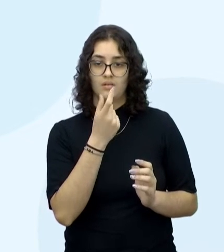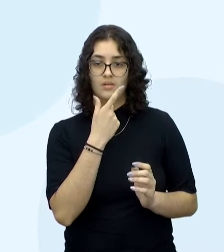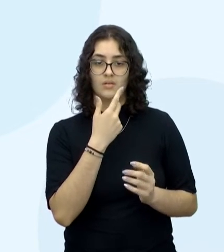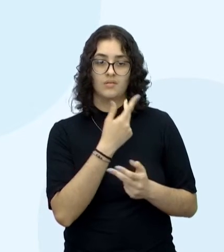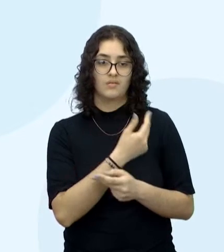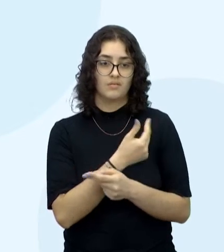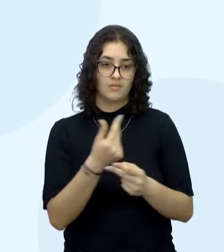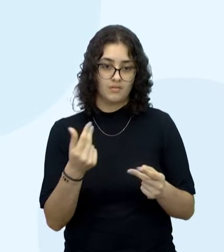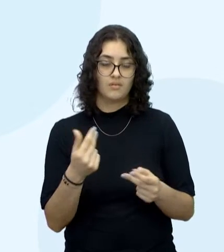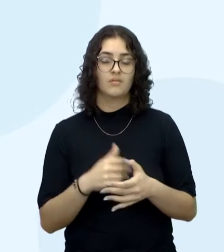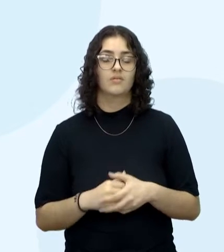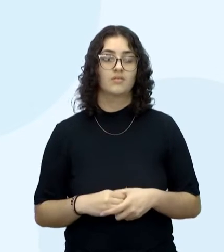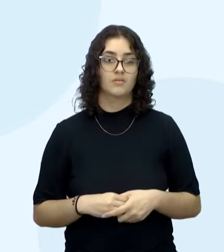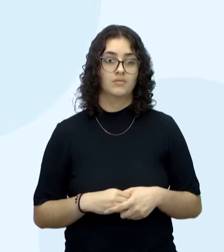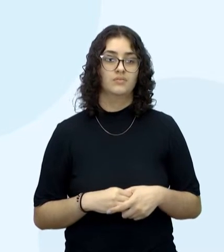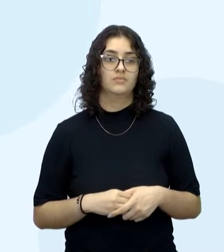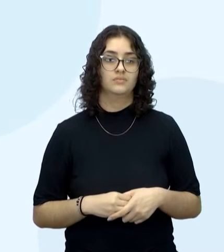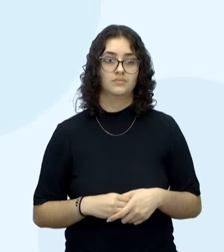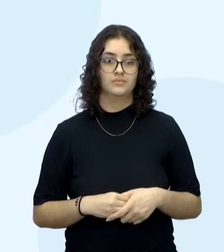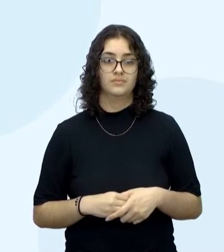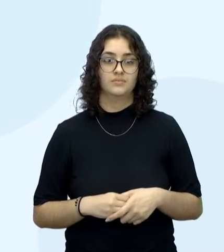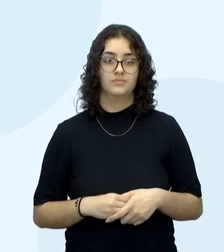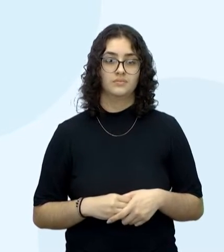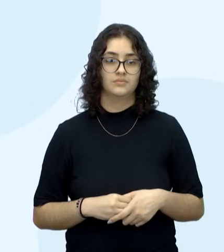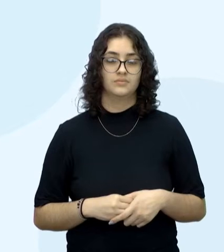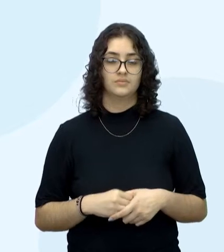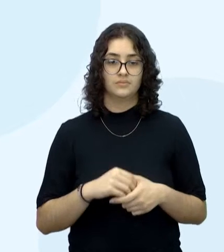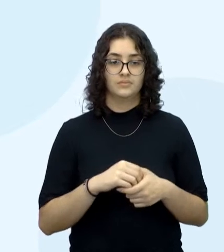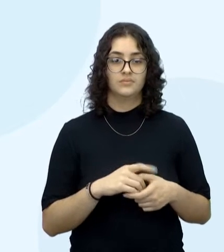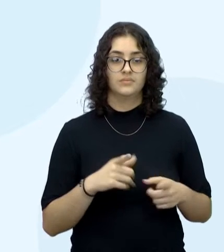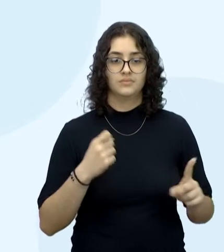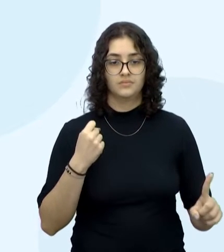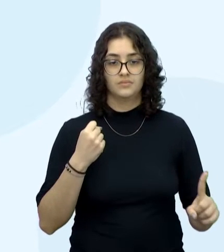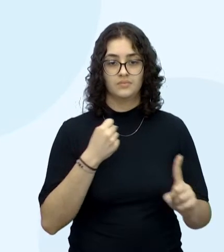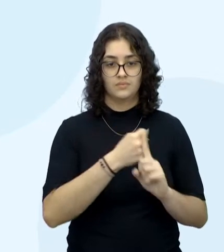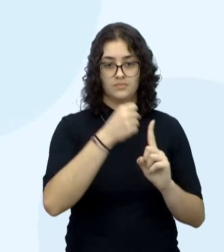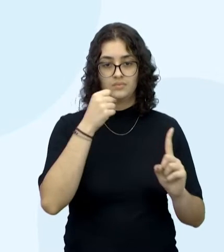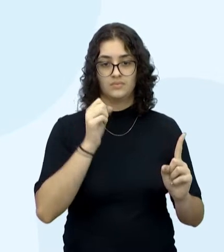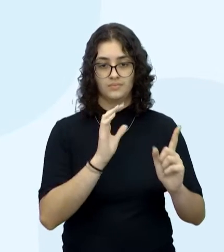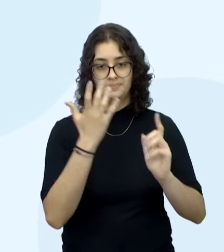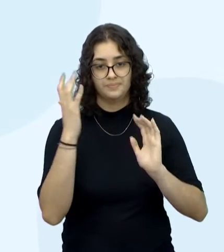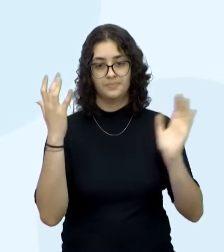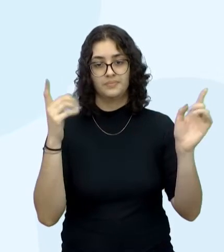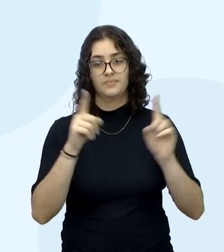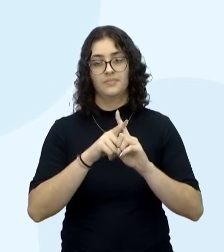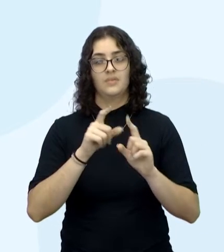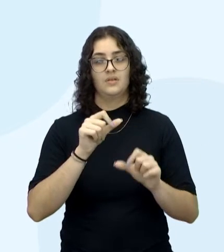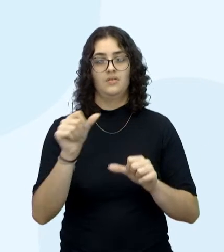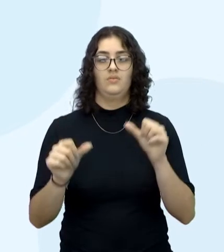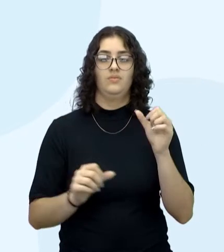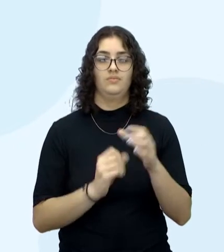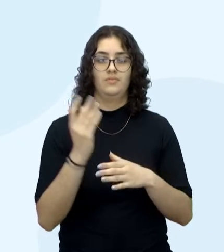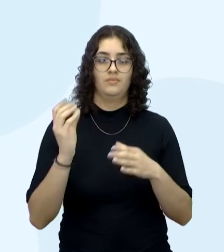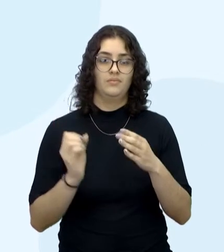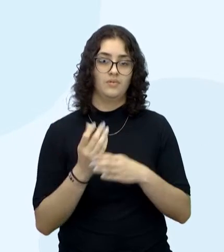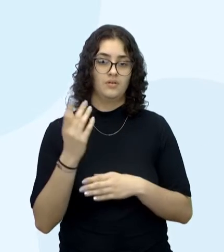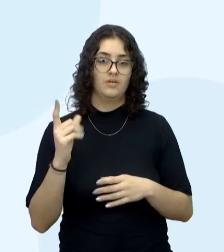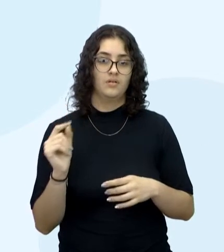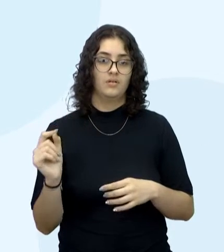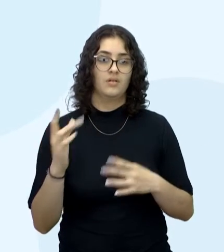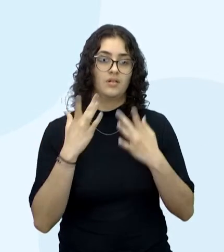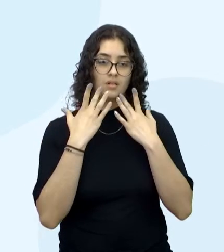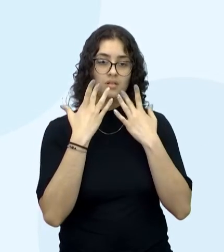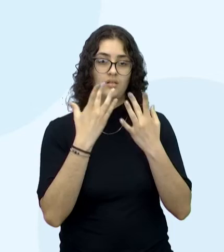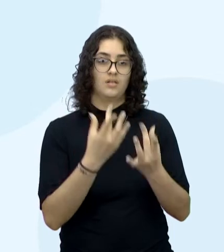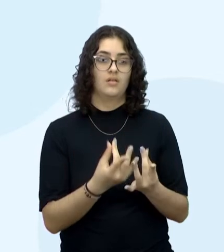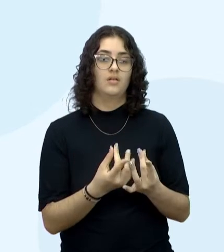e analgésicos, entre outros. Impactos ambientais e efeitos adversos chamam a